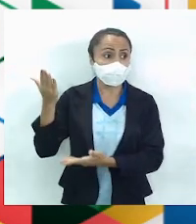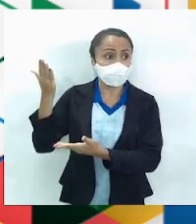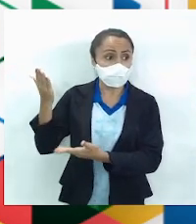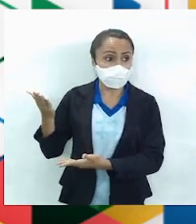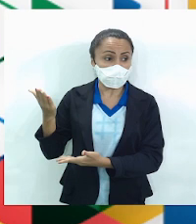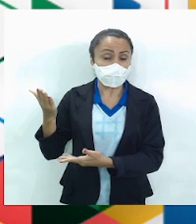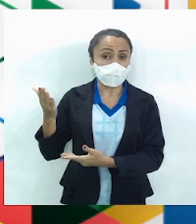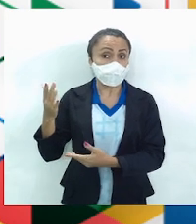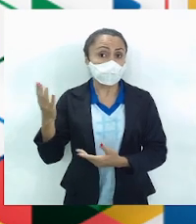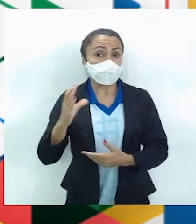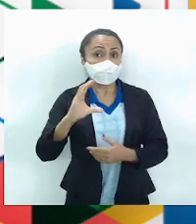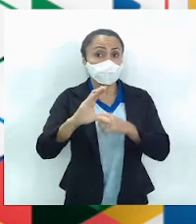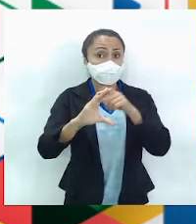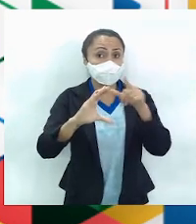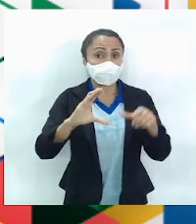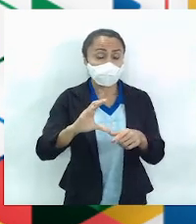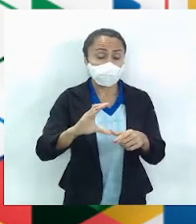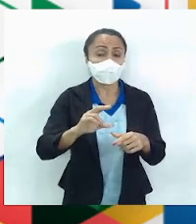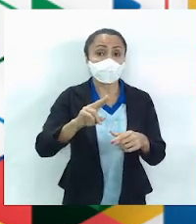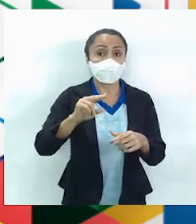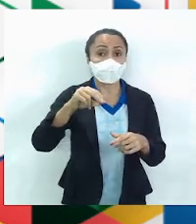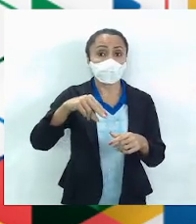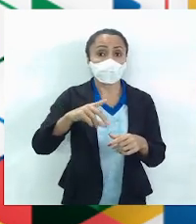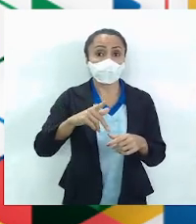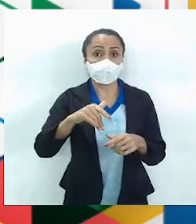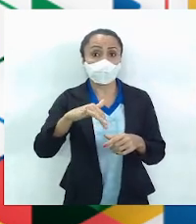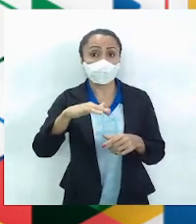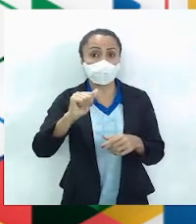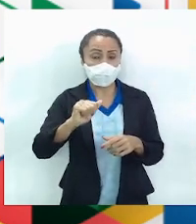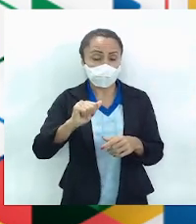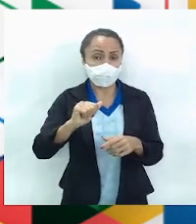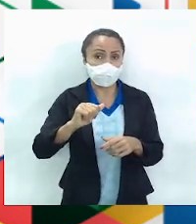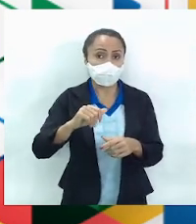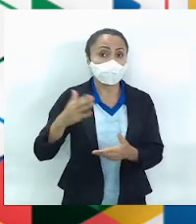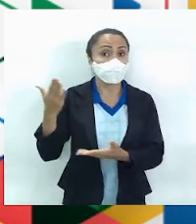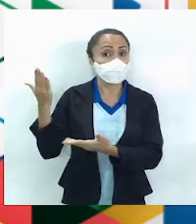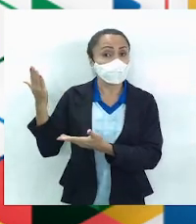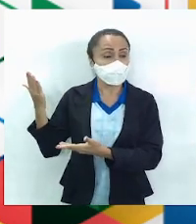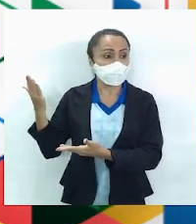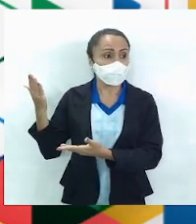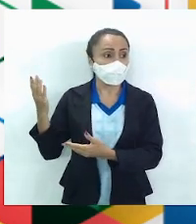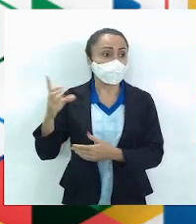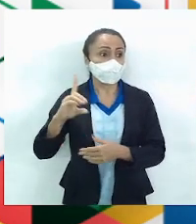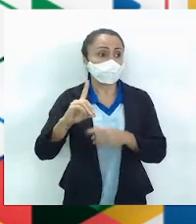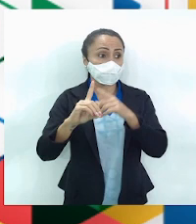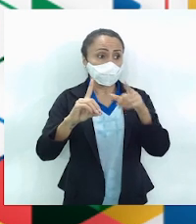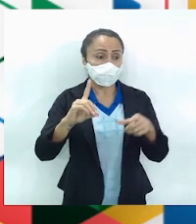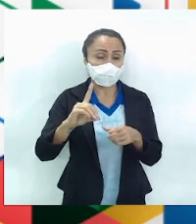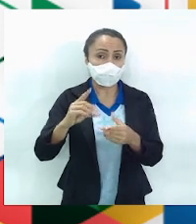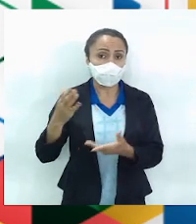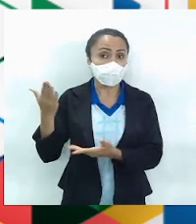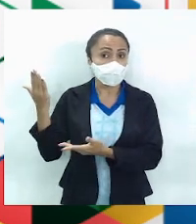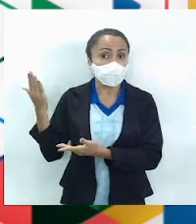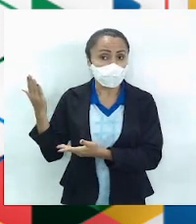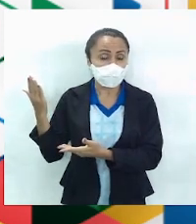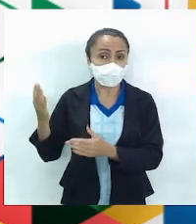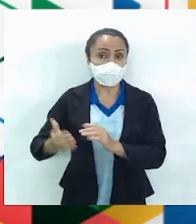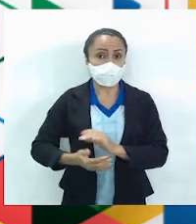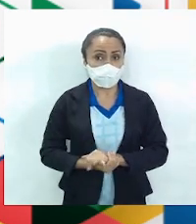C. Áustria, Hungria e Eslováquia. D.